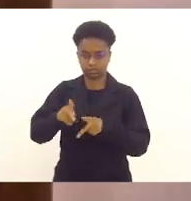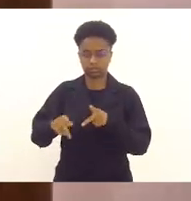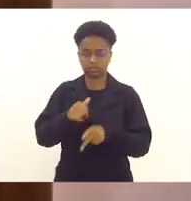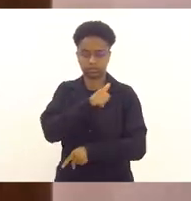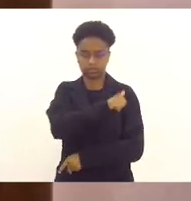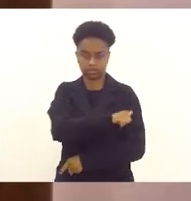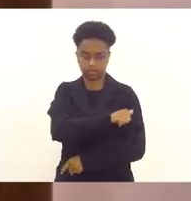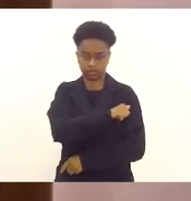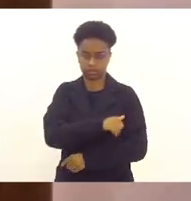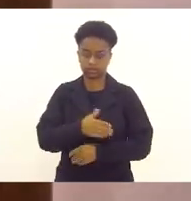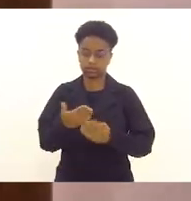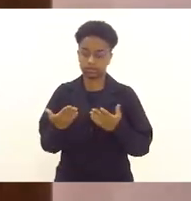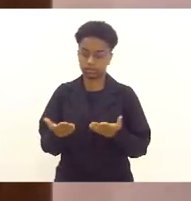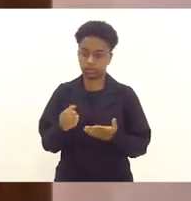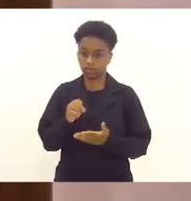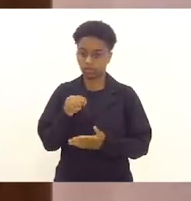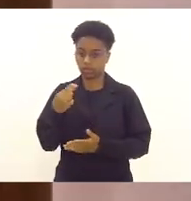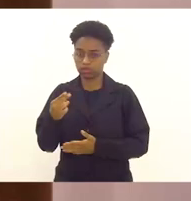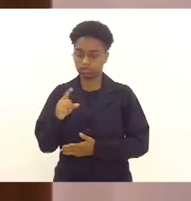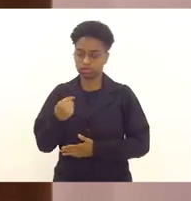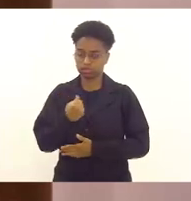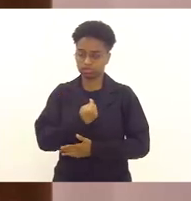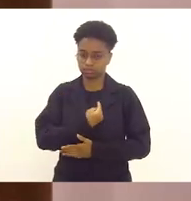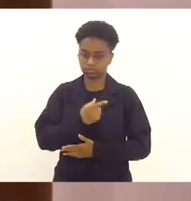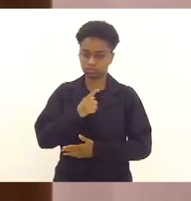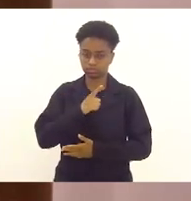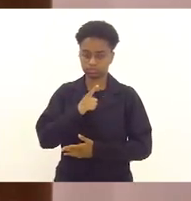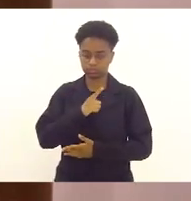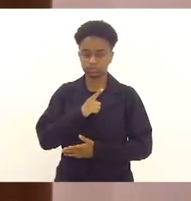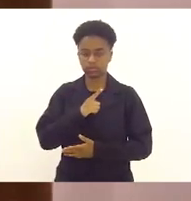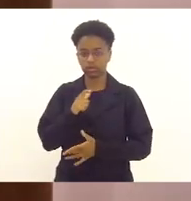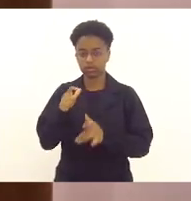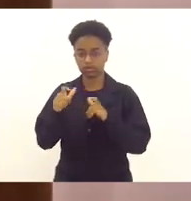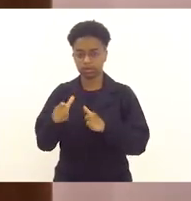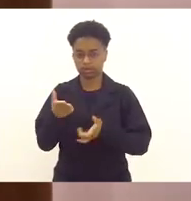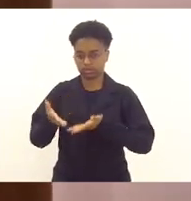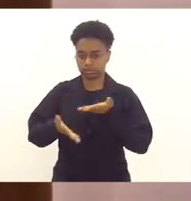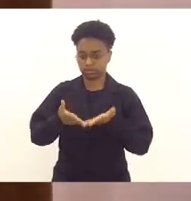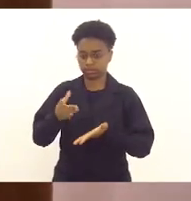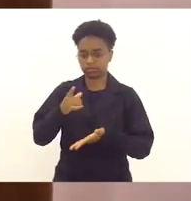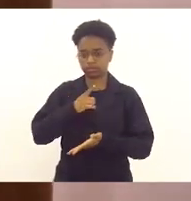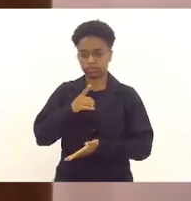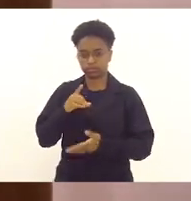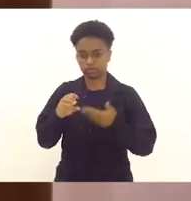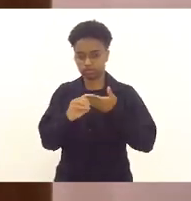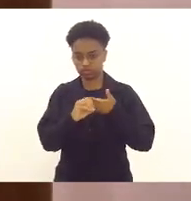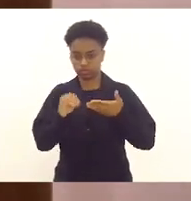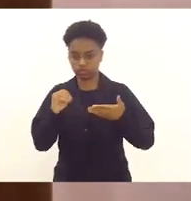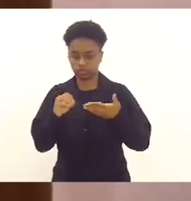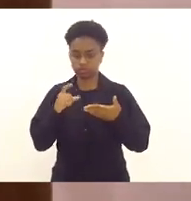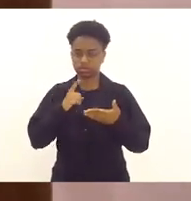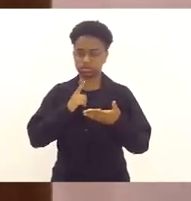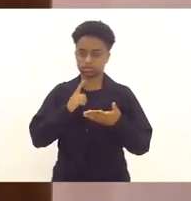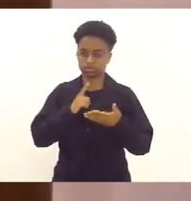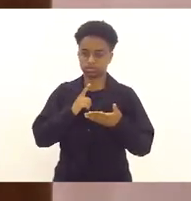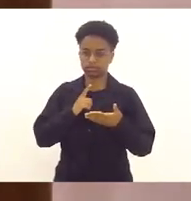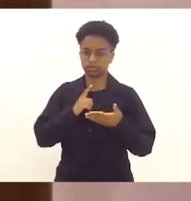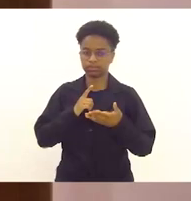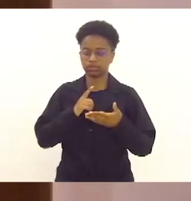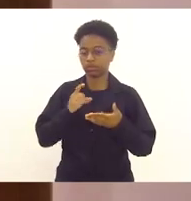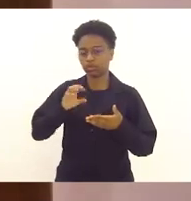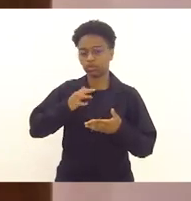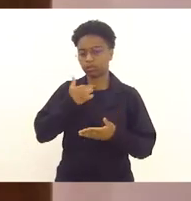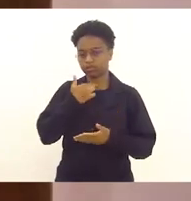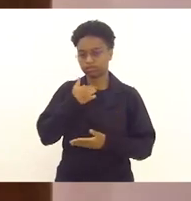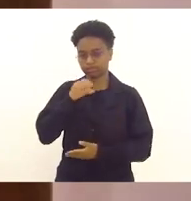ou seja ou a gente vai investir numa rede de atendimento que incluas ou no Oeste que inclua uma delegacia que não pode ser é só em Guaratiba precisa